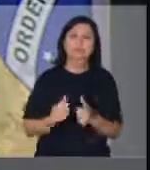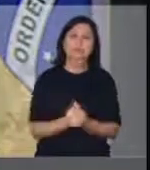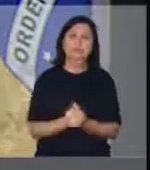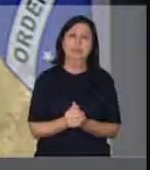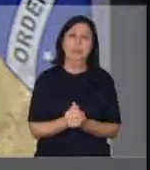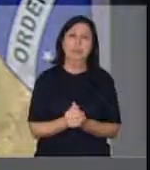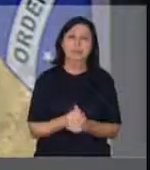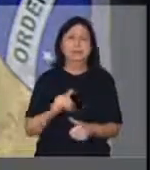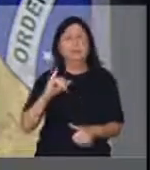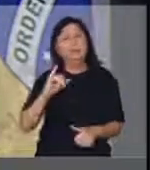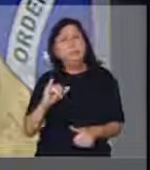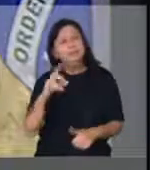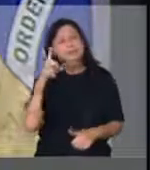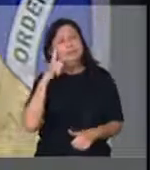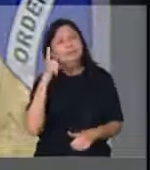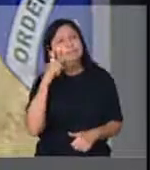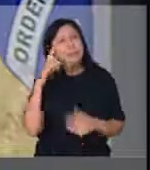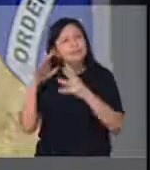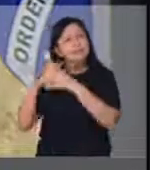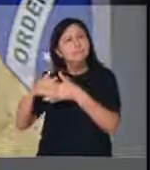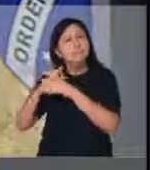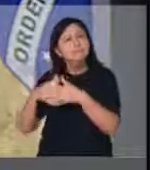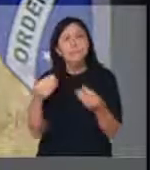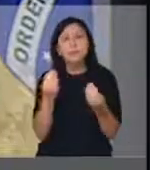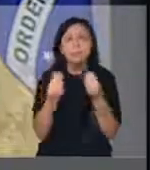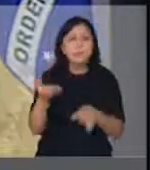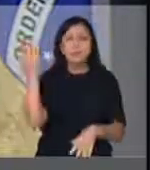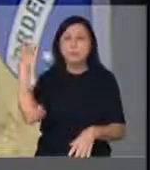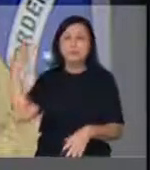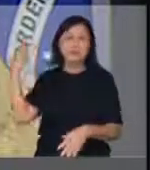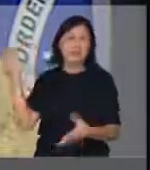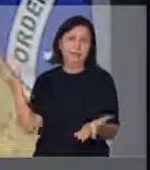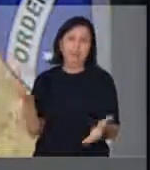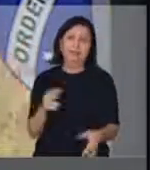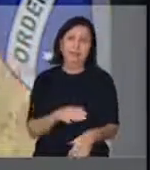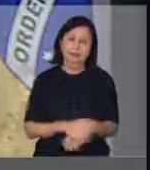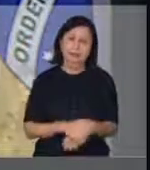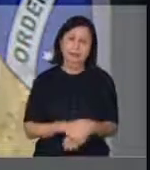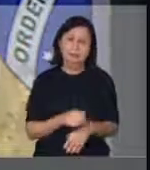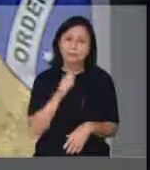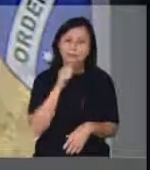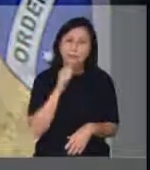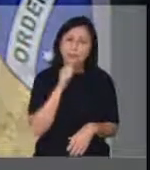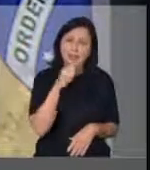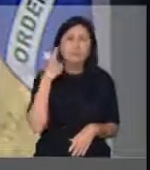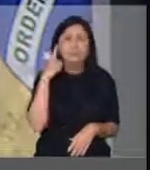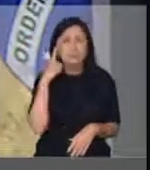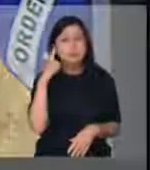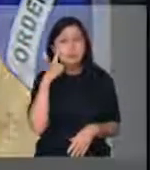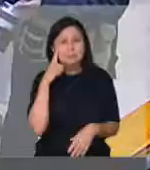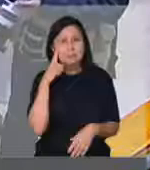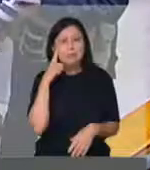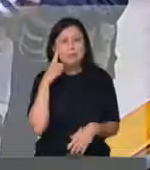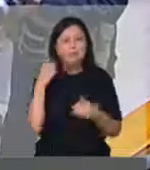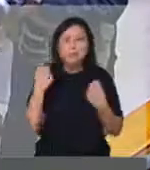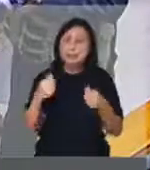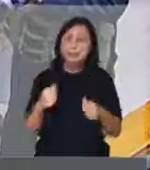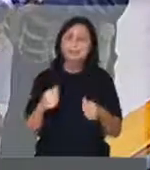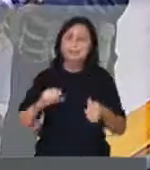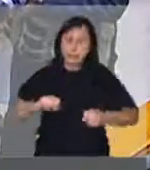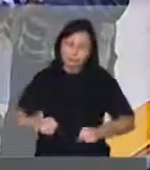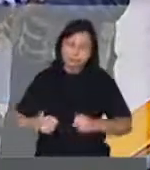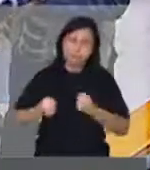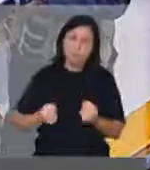pra poder aprovar um estatuto da pessoa com deficiência o que nos deixa um pouco atrasado no que diz respeito aos avanços nesse setor